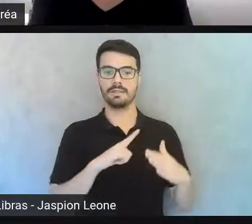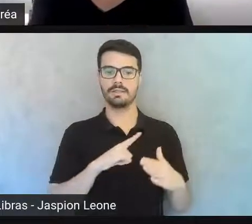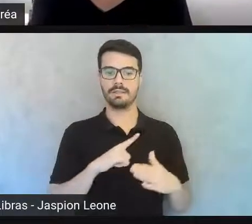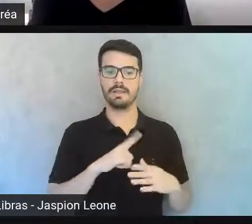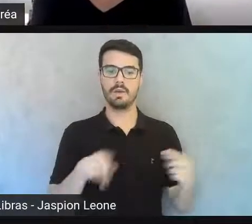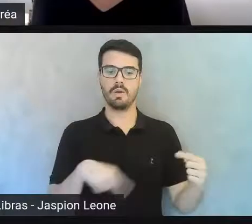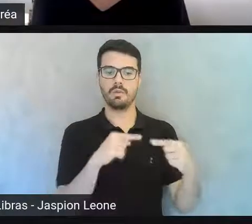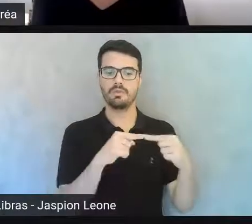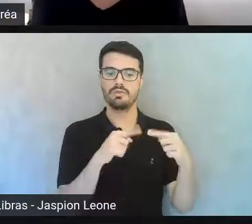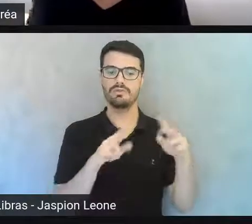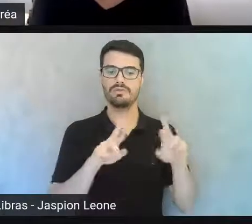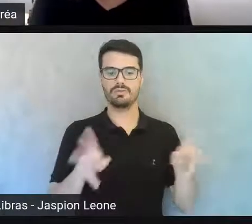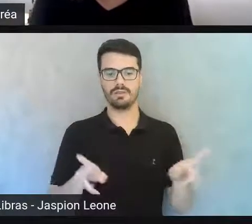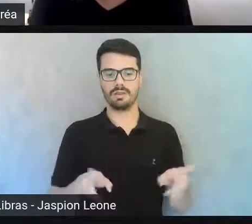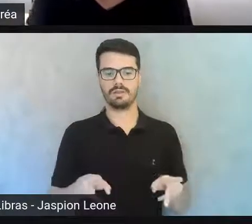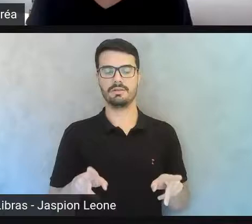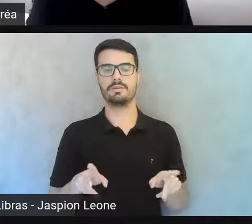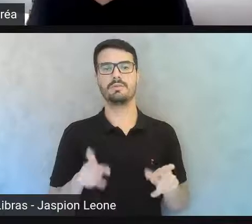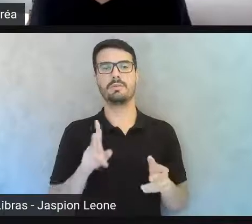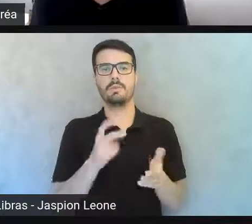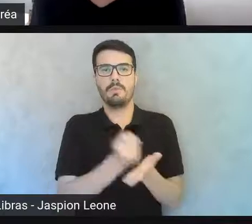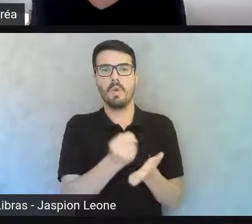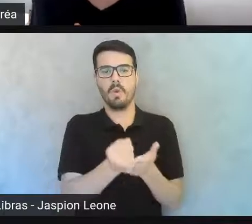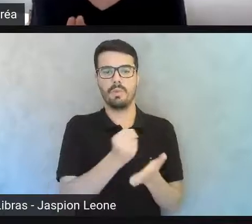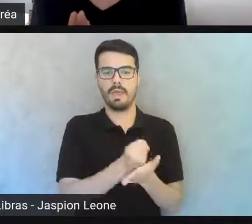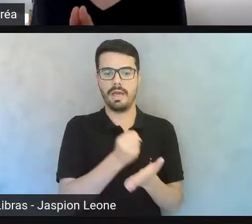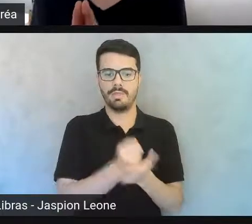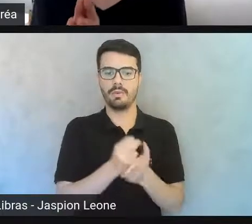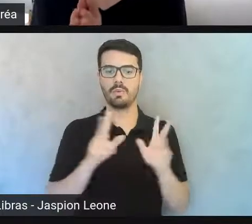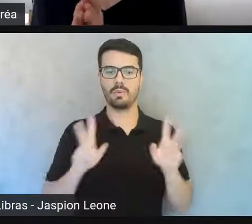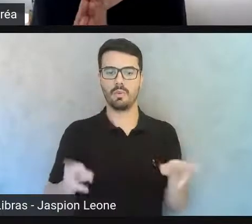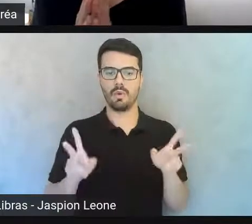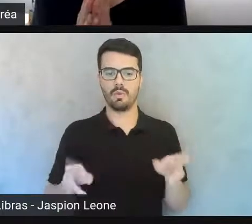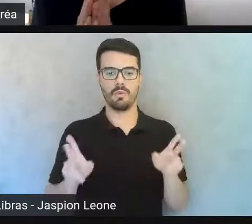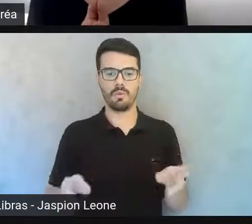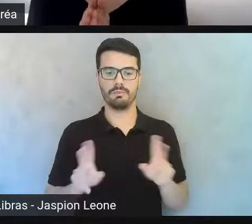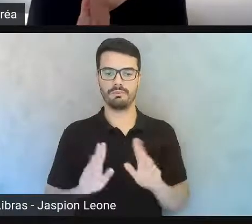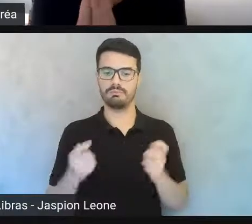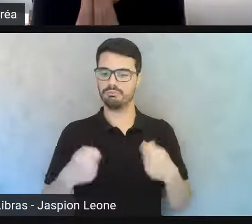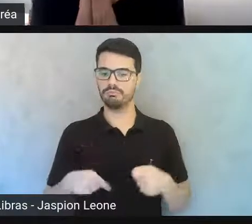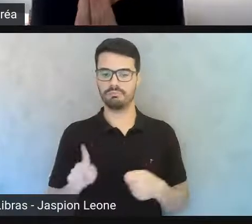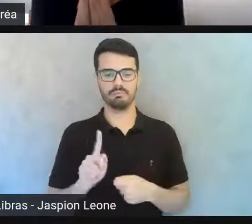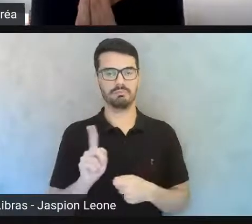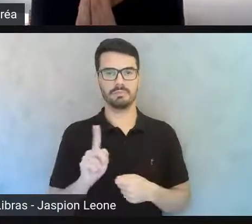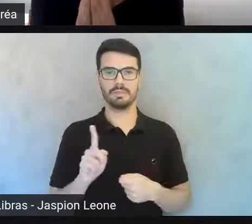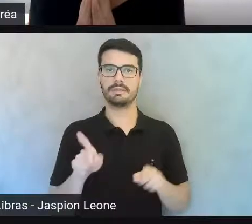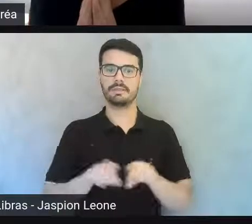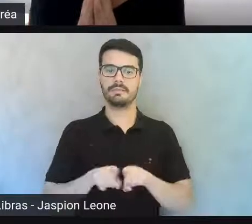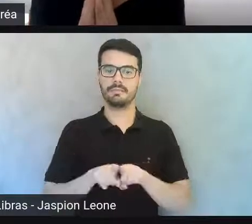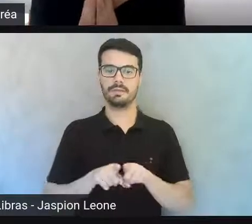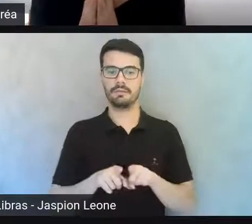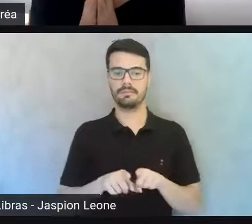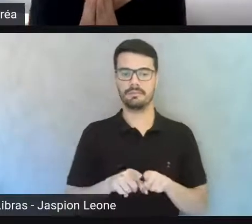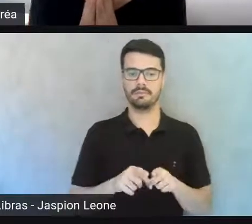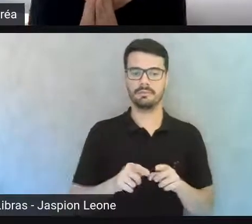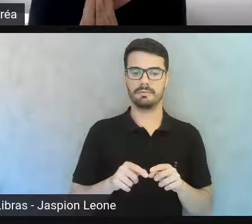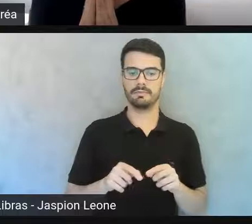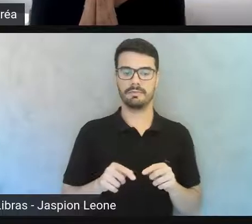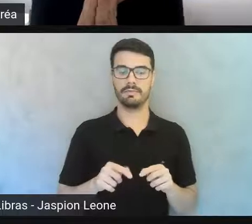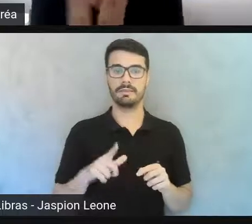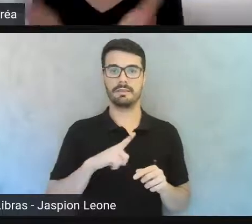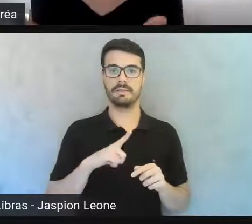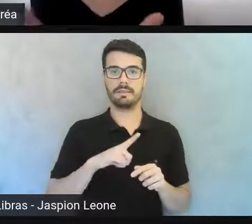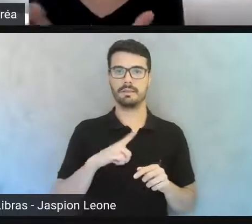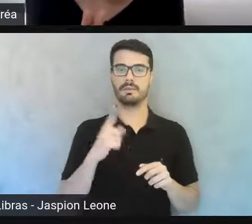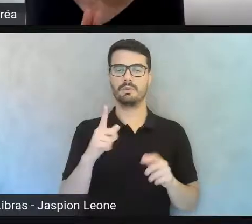contratinho da mesma forma, né? E a questão da retomada. Tem um cenário que me chegou lá,